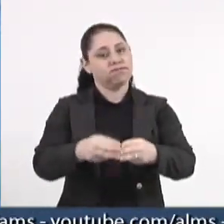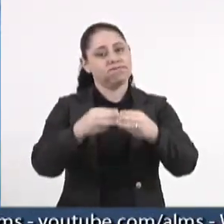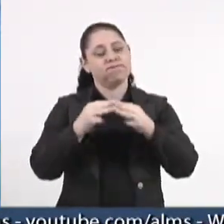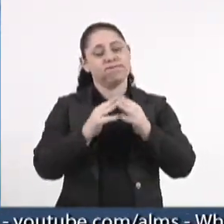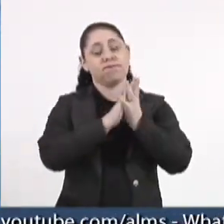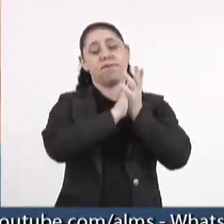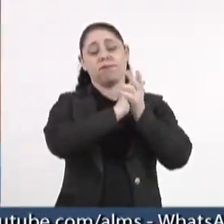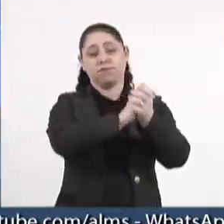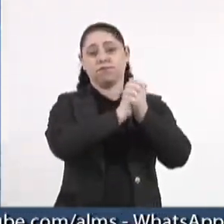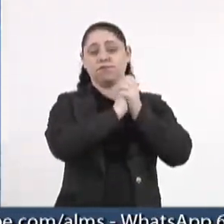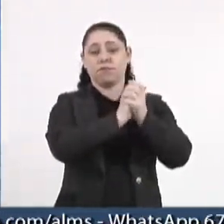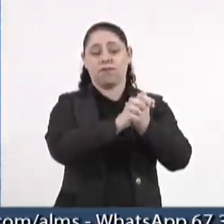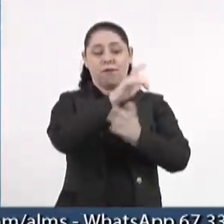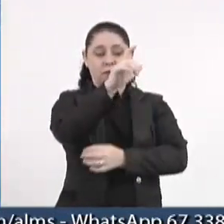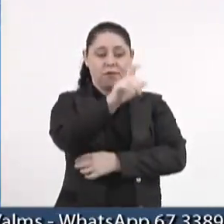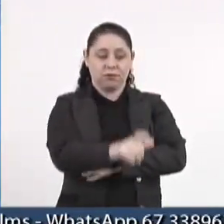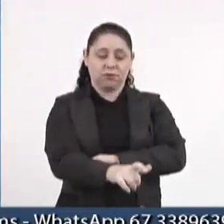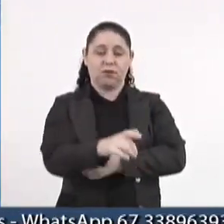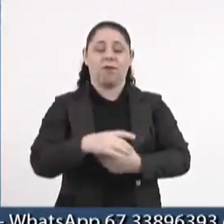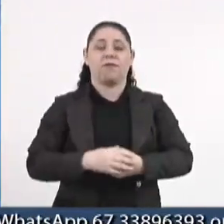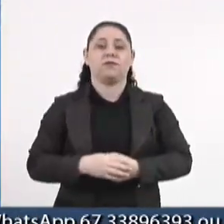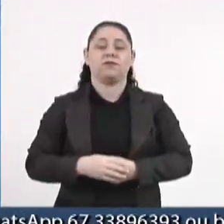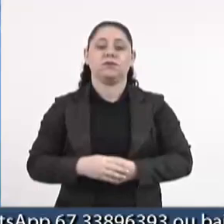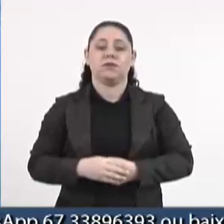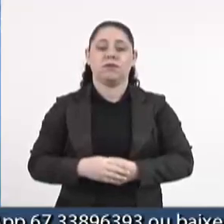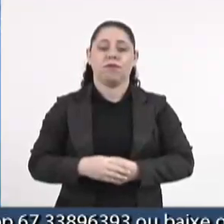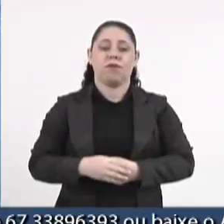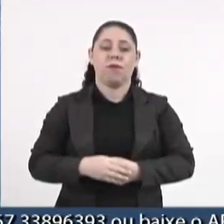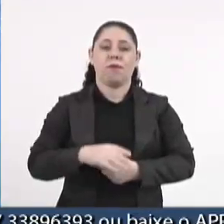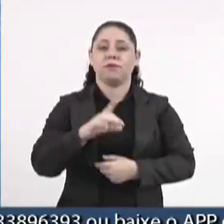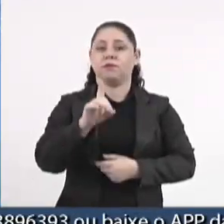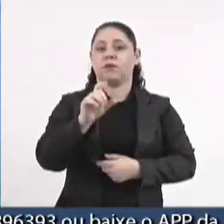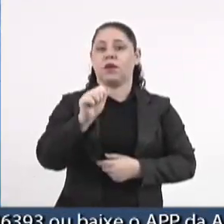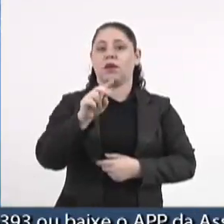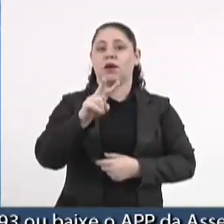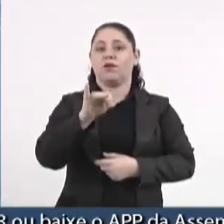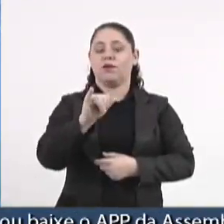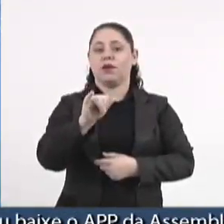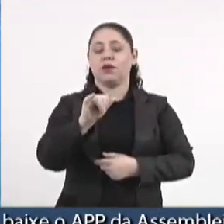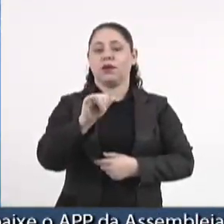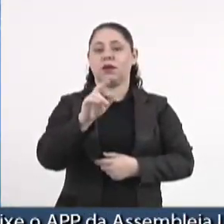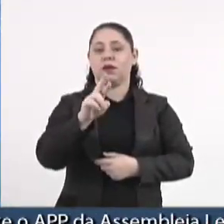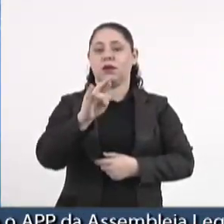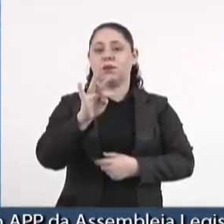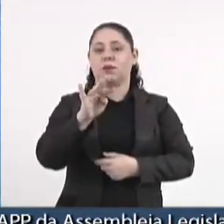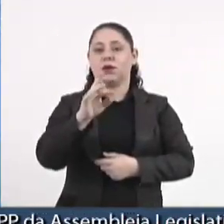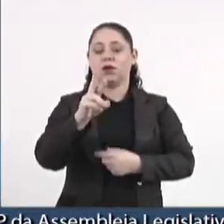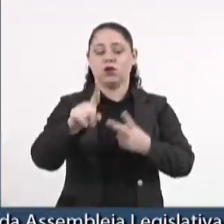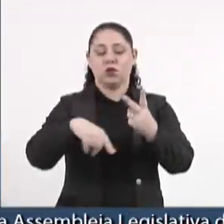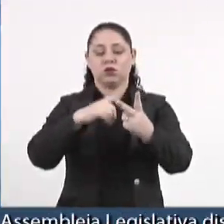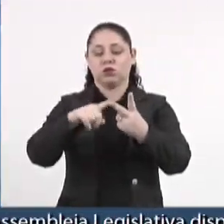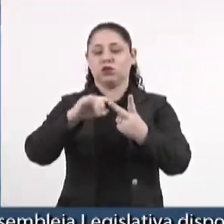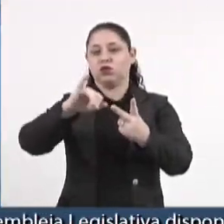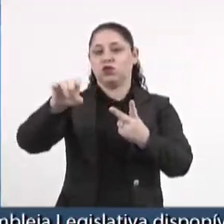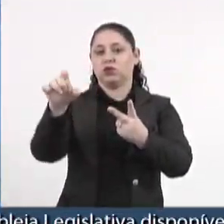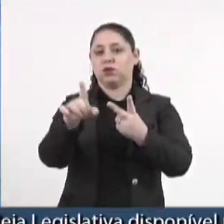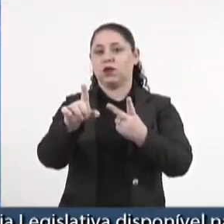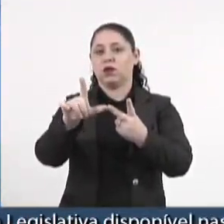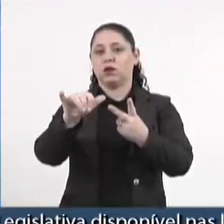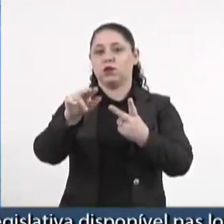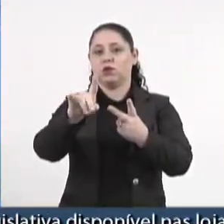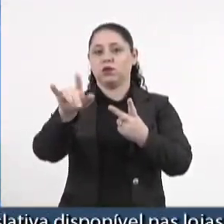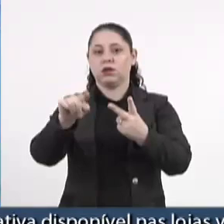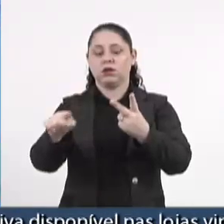de congratulação ao ilustríssimo senhor Davi da Silva Ribeiro e ao ilustríssimo senhor José Luiz dos